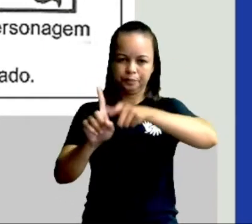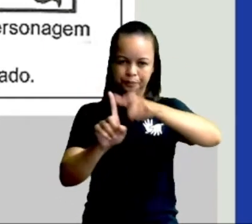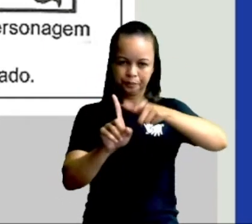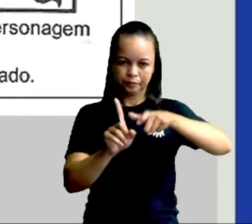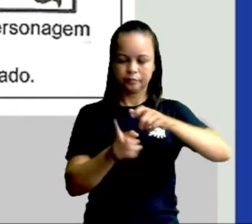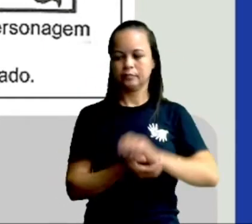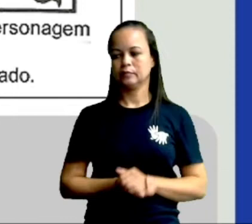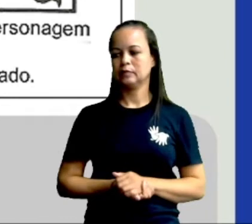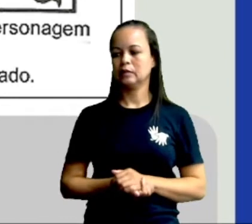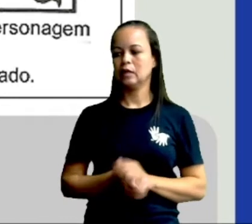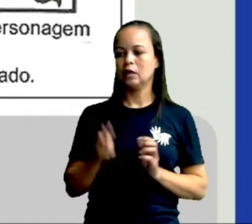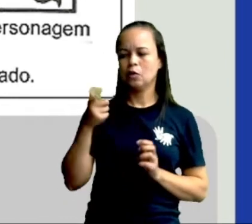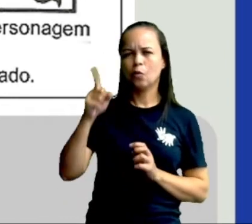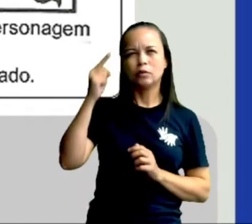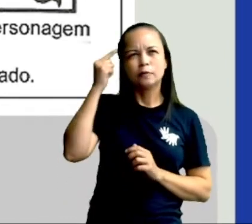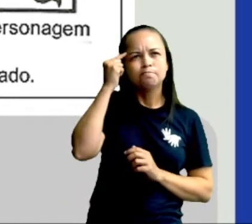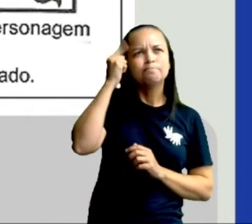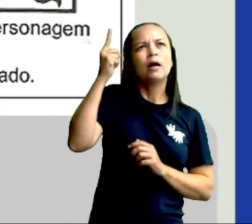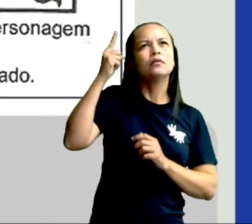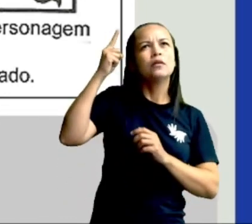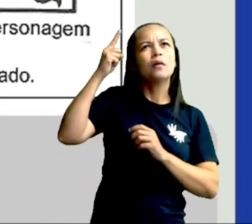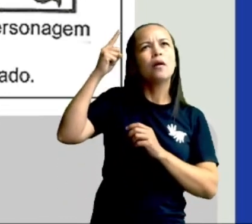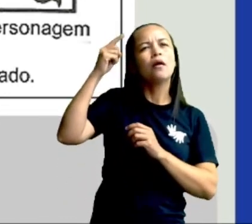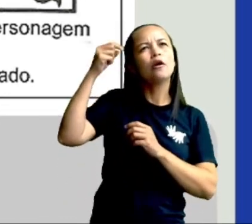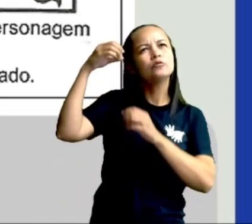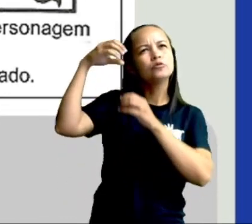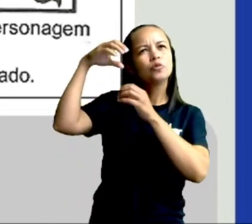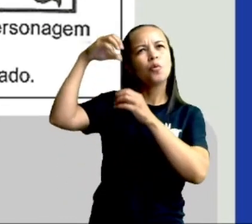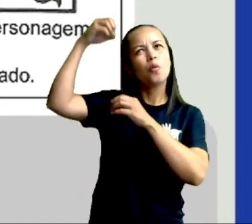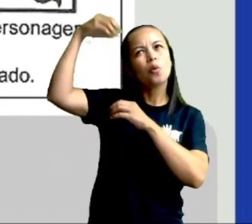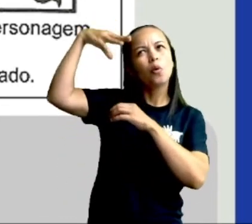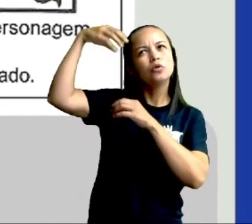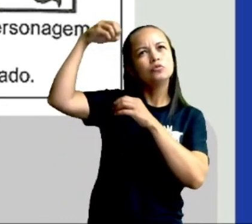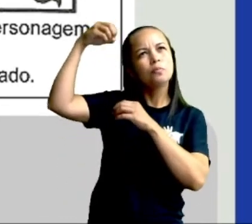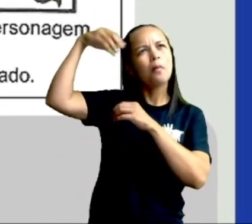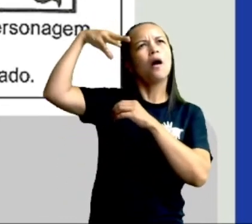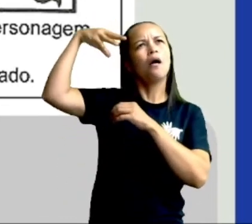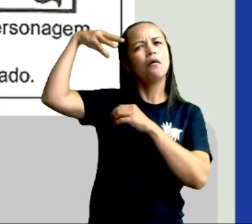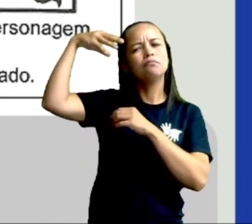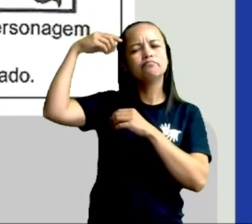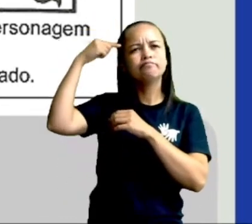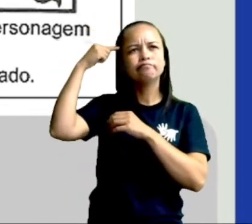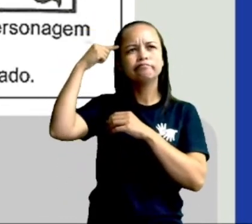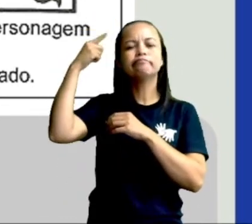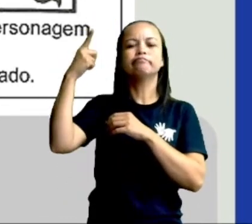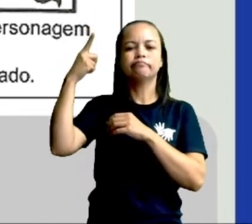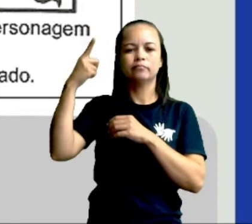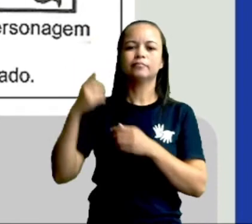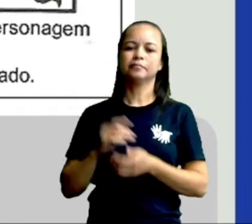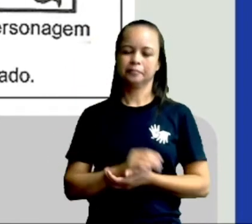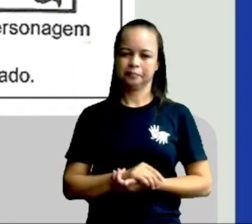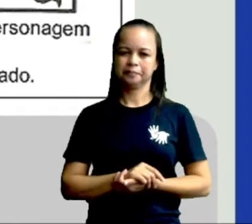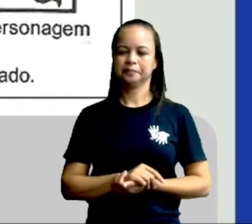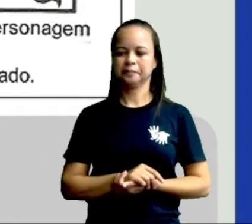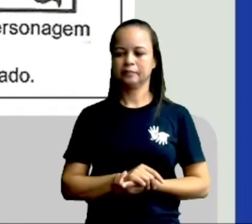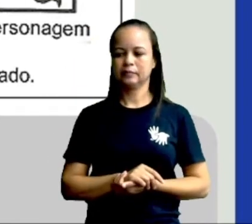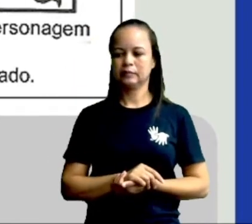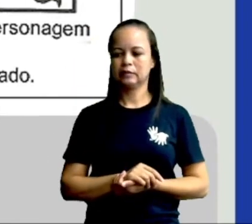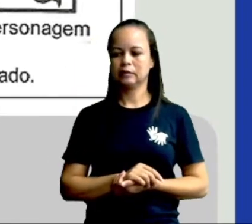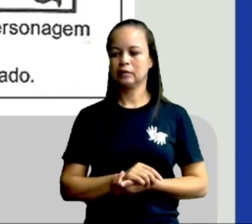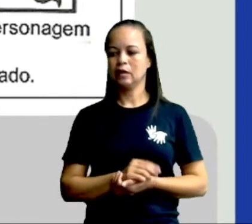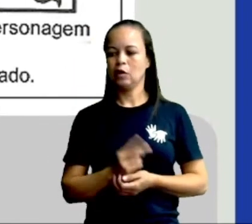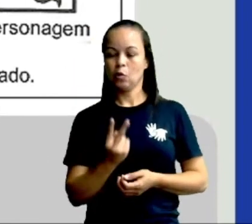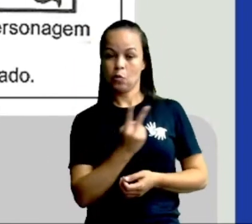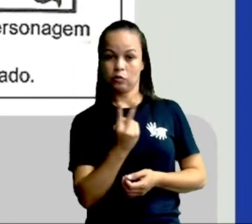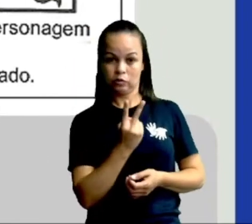vem essa ideia de pensamento com essa luz, que é uma ideia que o personagem teve. Agora, os dois de